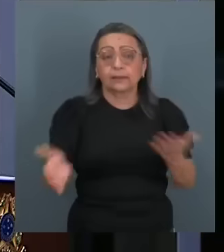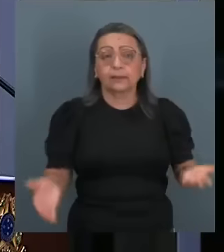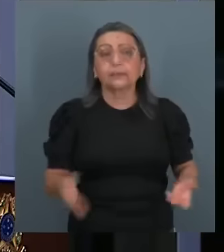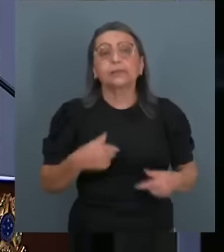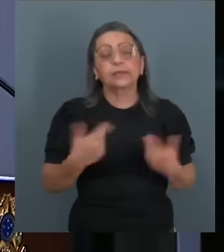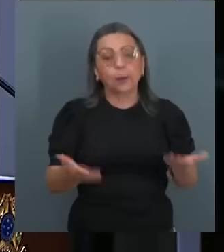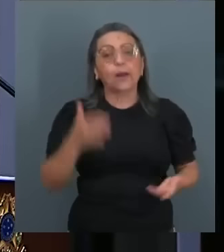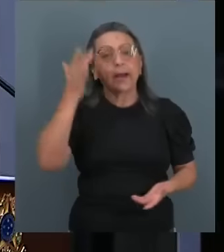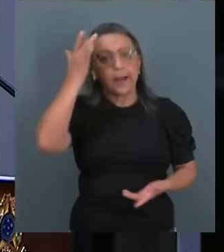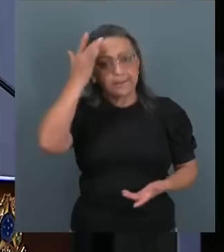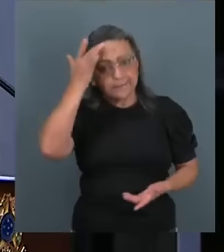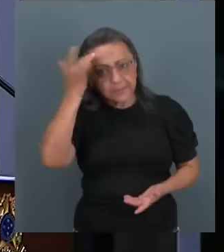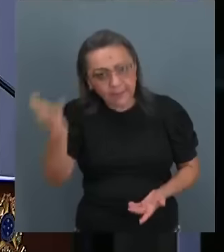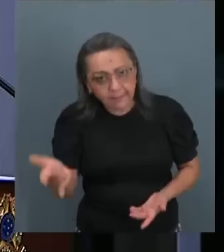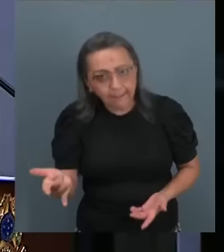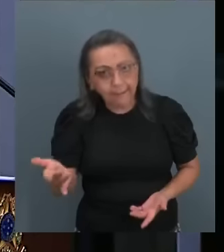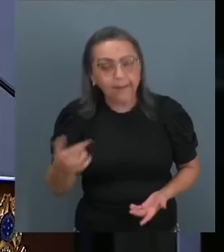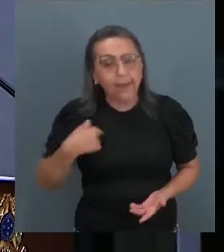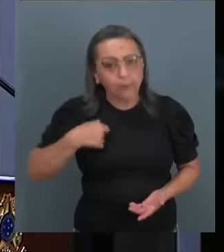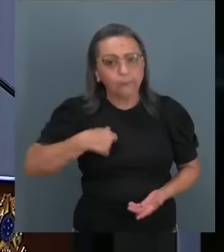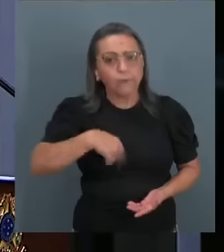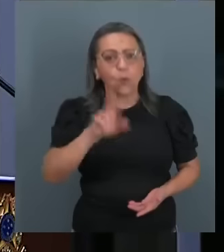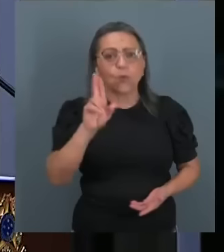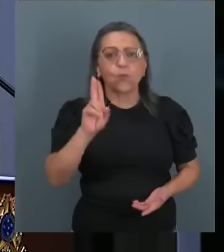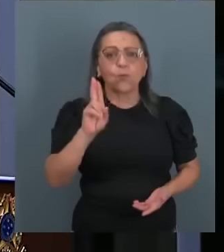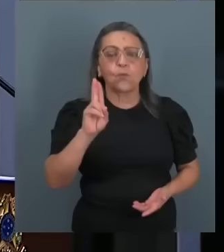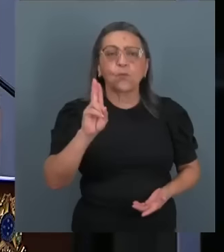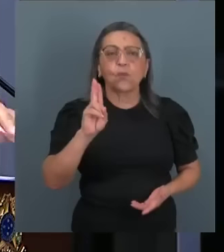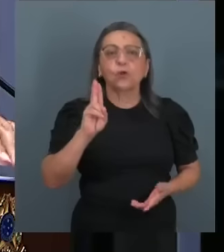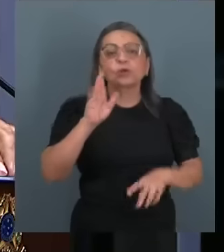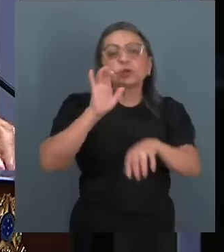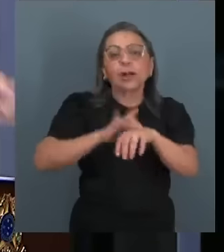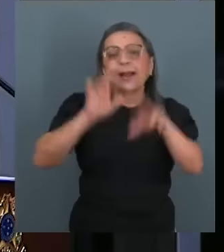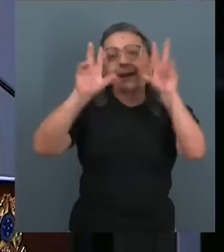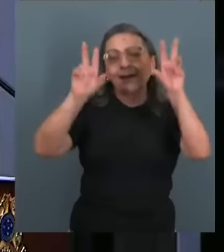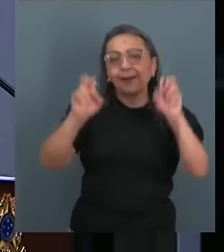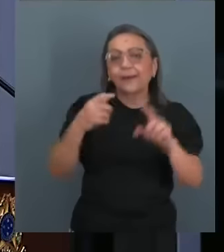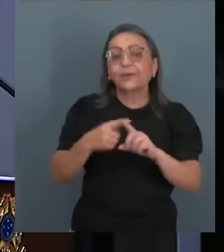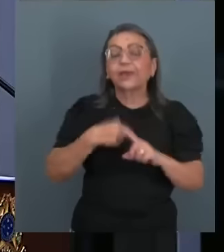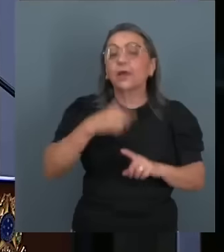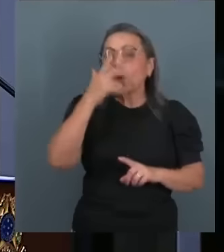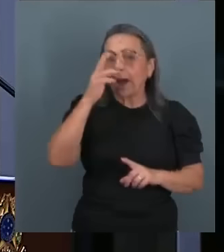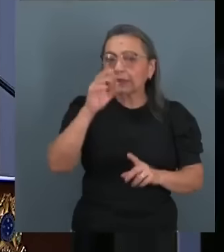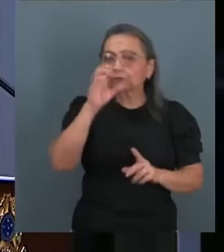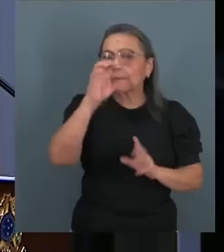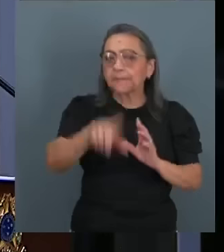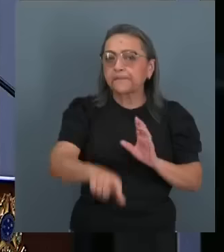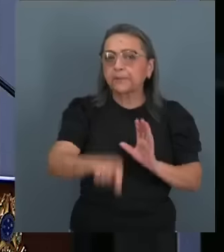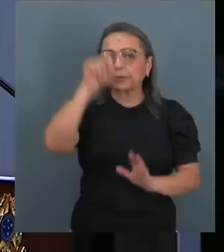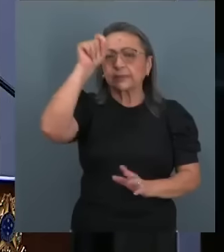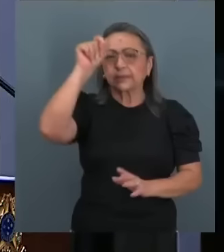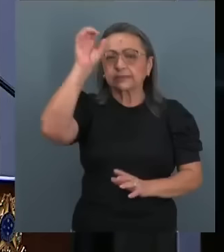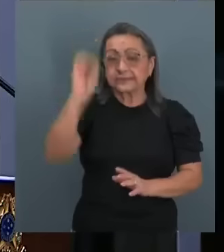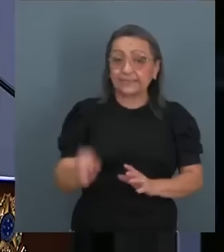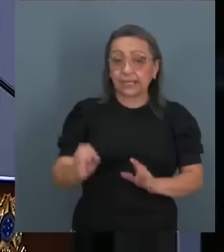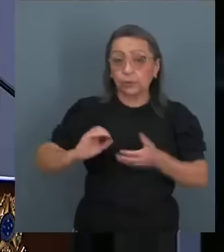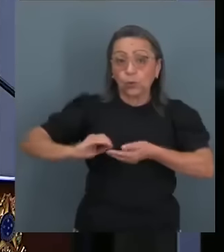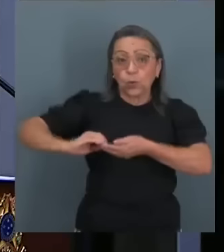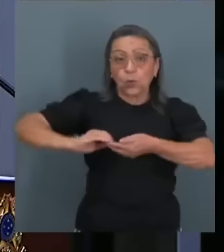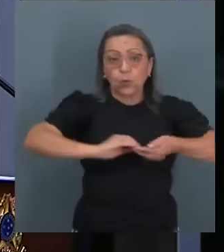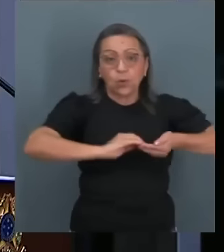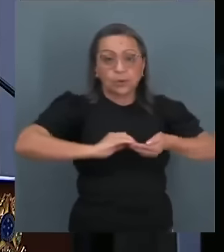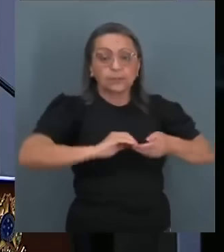amanhã, hoje não, amanhã eu vou entrar nesse assunto, porque eu acho que a prioridade zero do Congresso